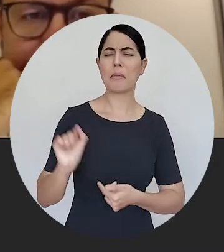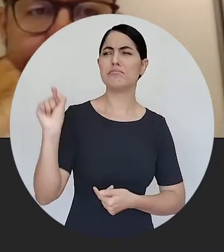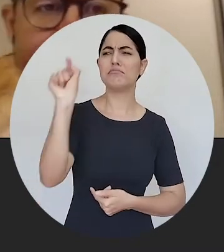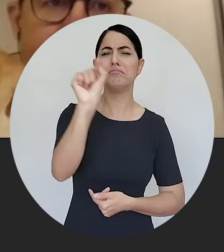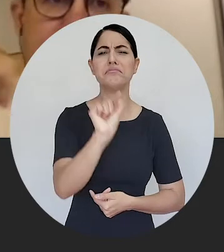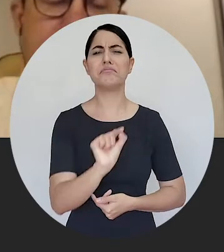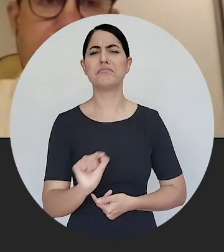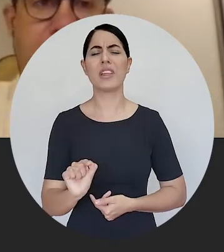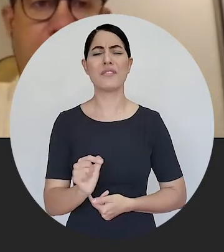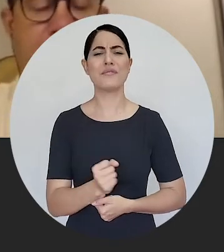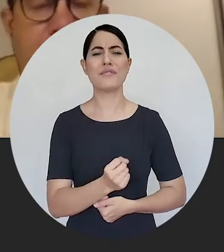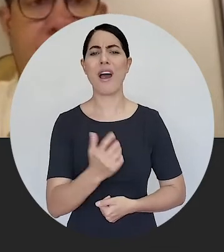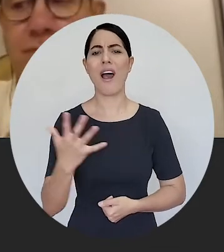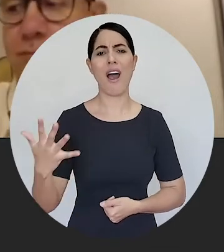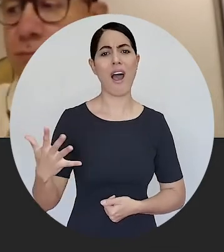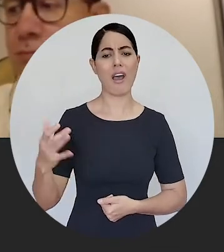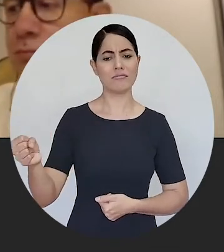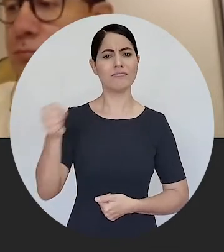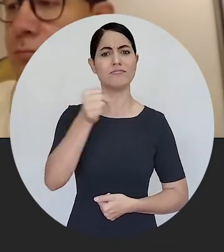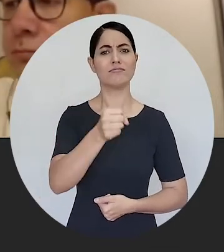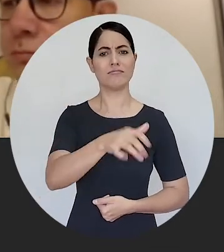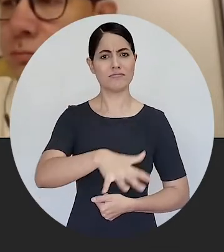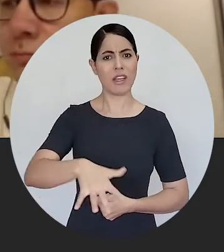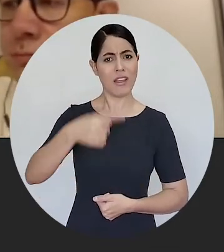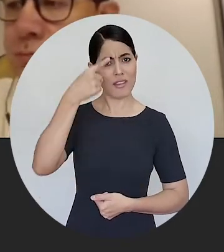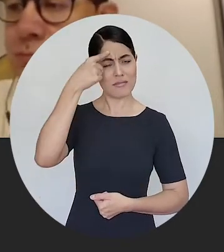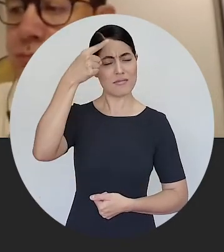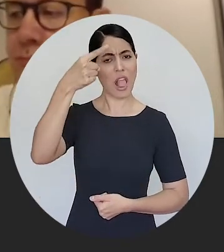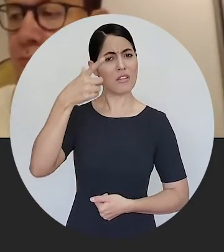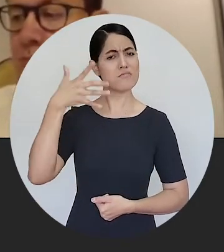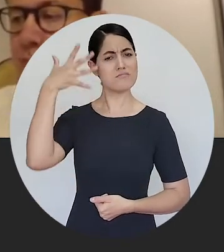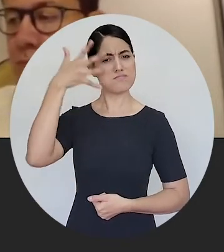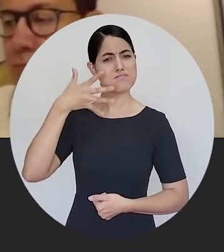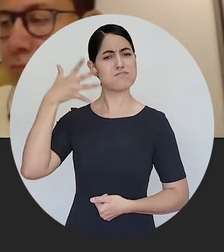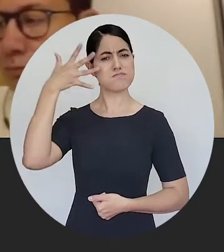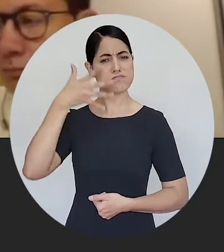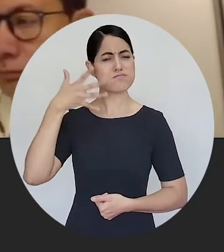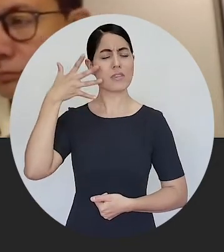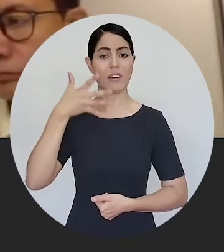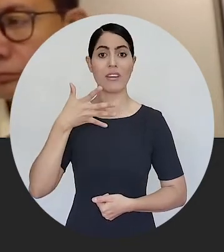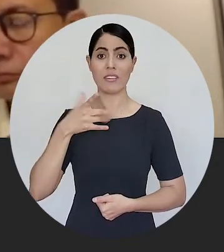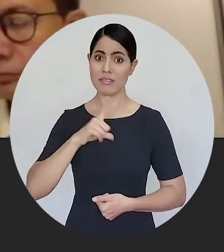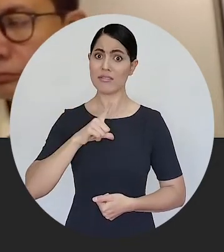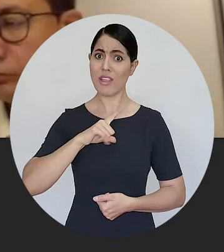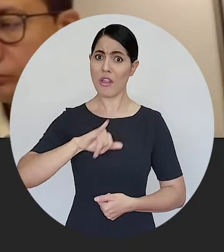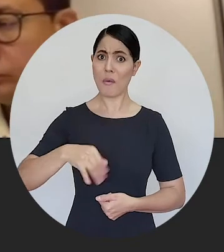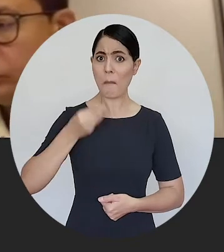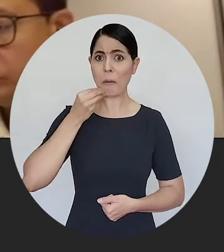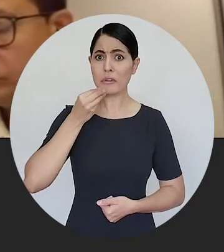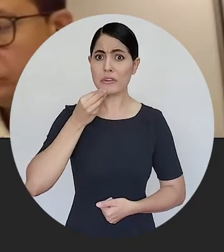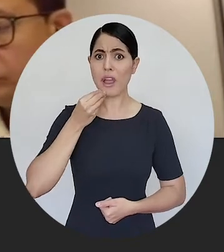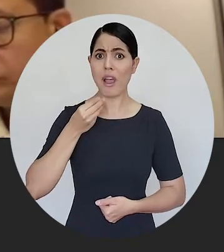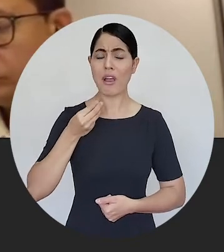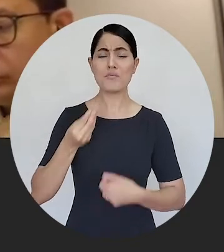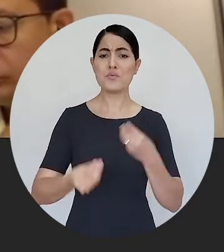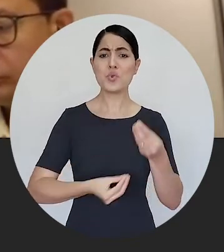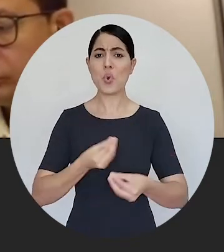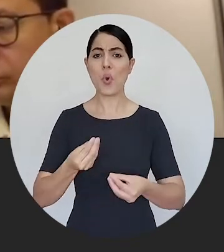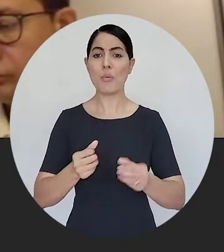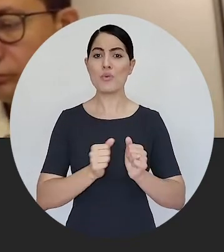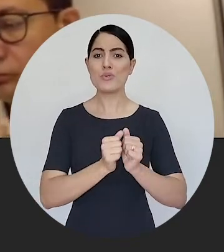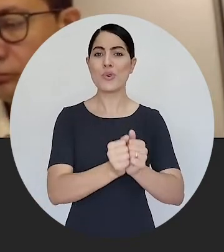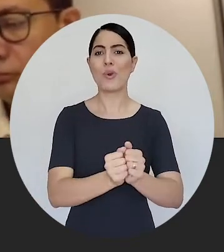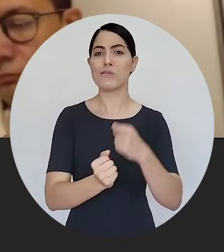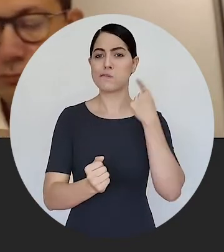diferentes áreas do conhecimento humano tiveram a oportunidade de expor suas ideias e de debater com os